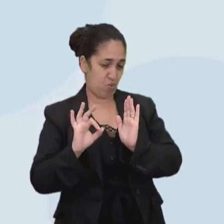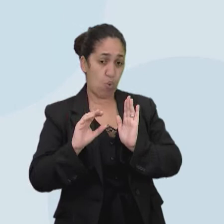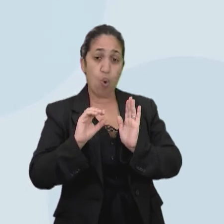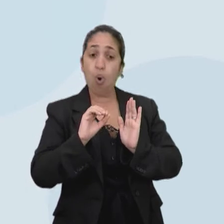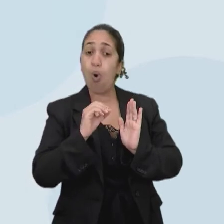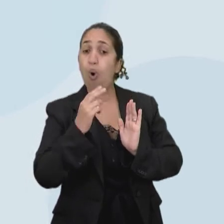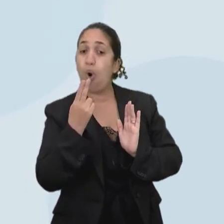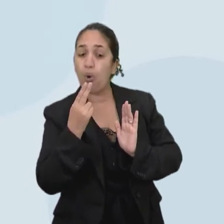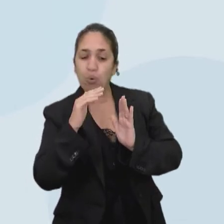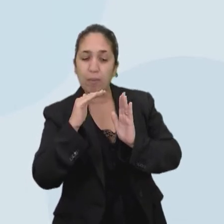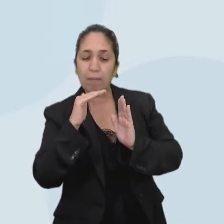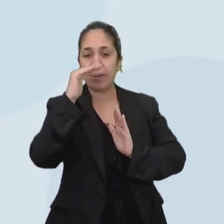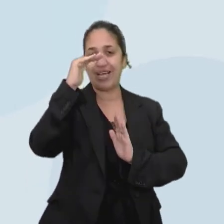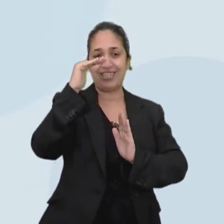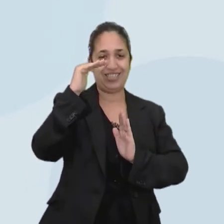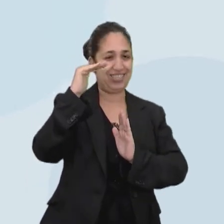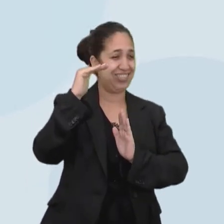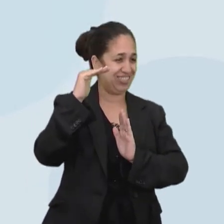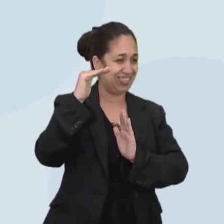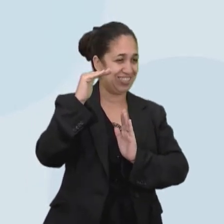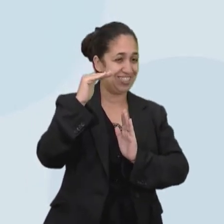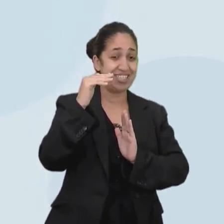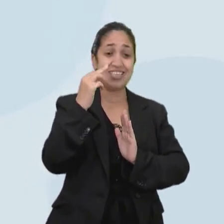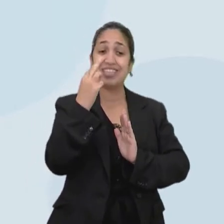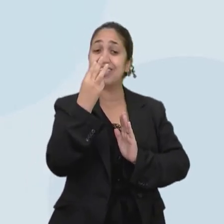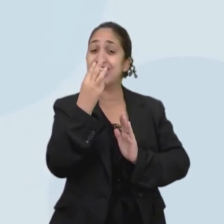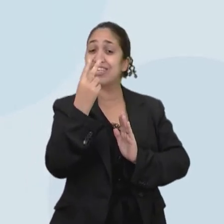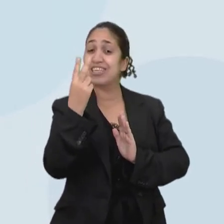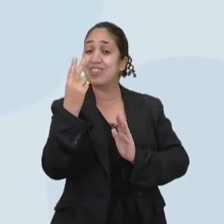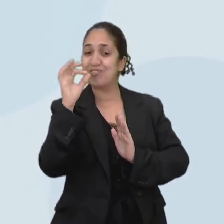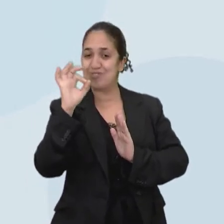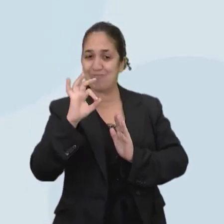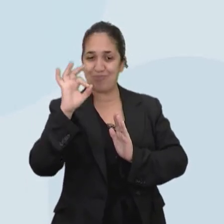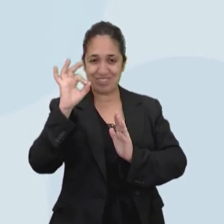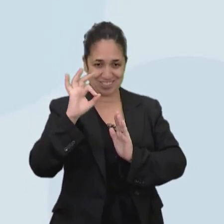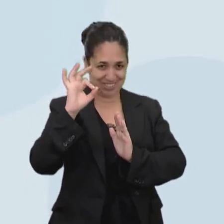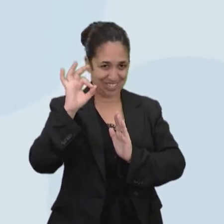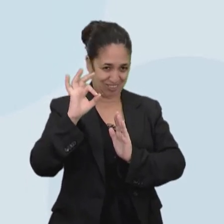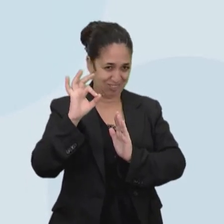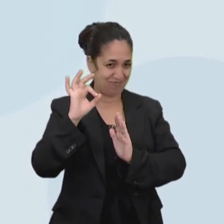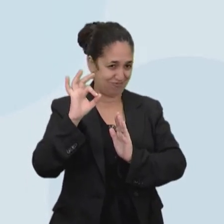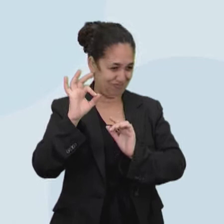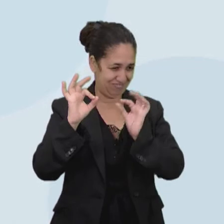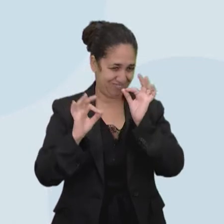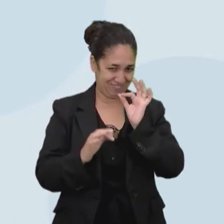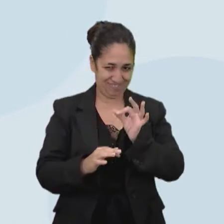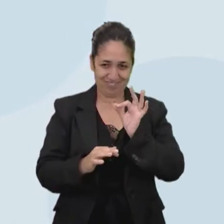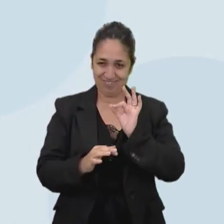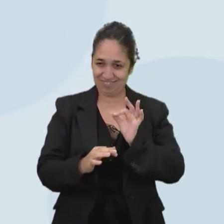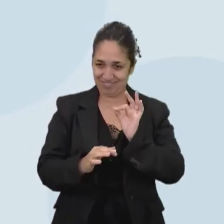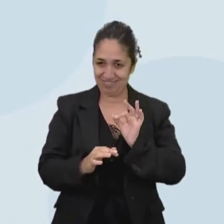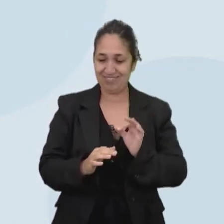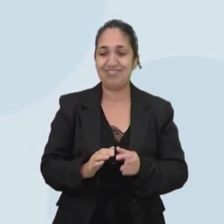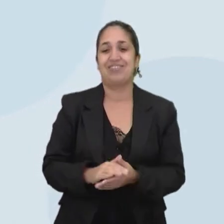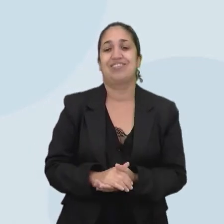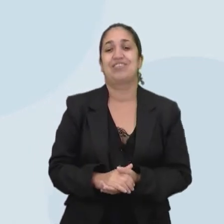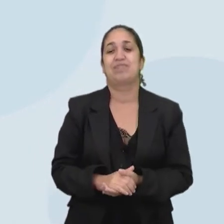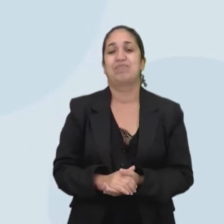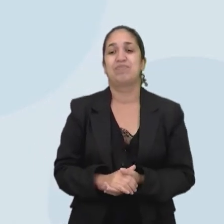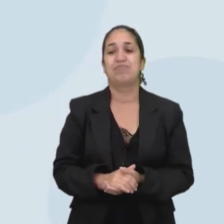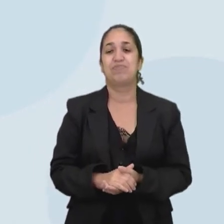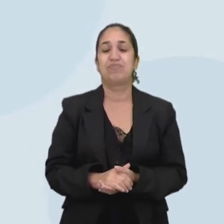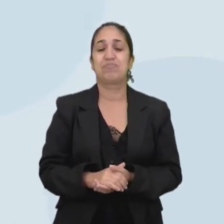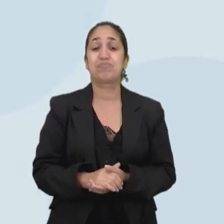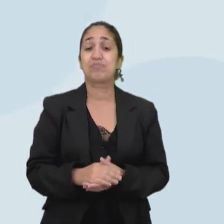28%, ou para mais, ou seja, 30 mais 2%, dentro da margem de erro, 32%.